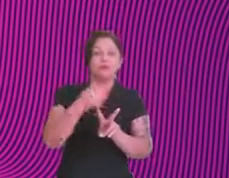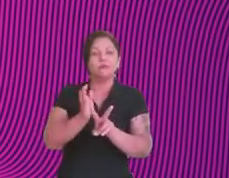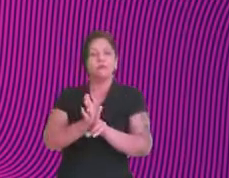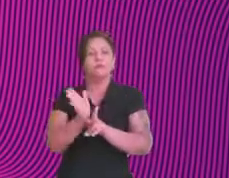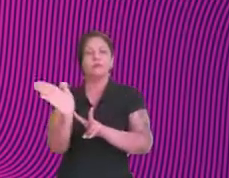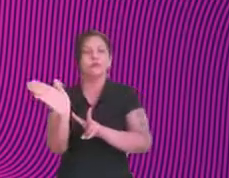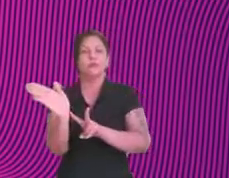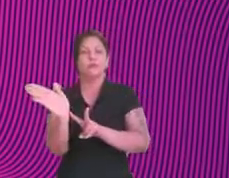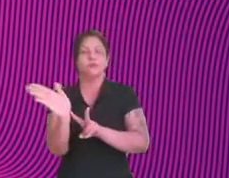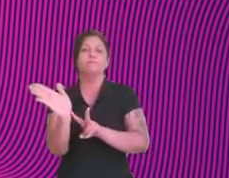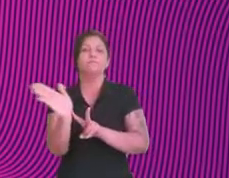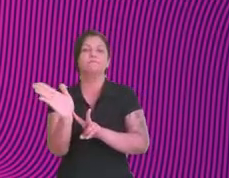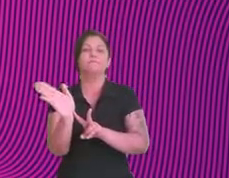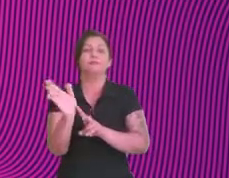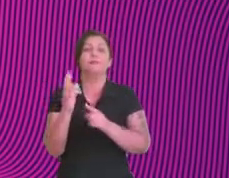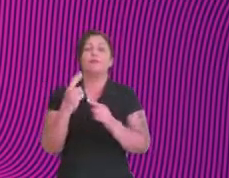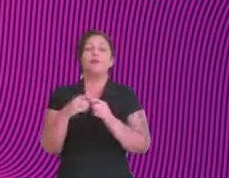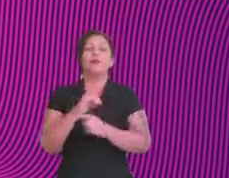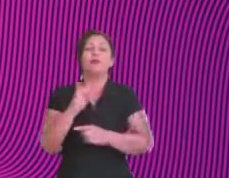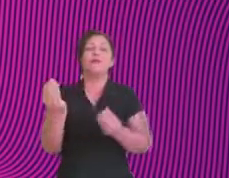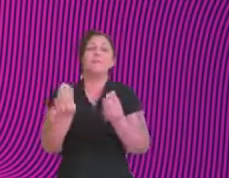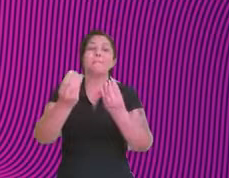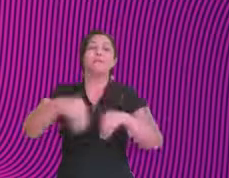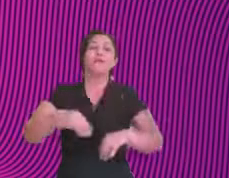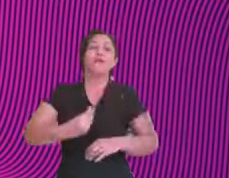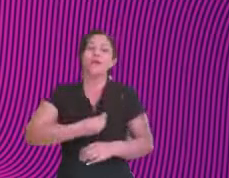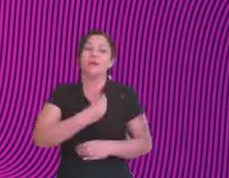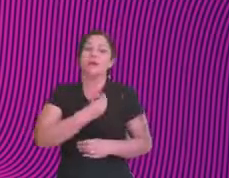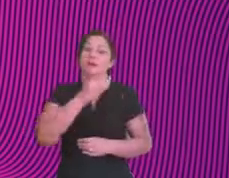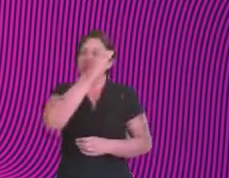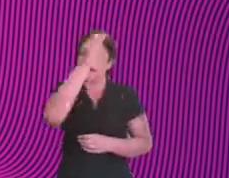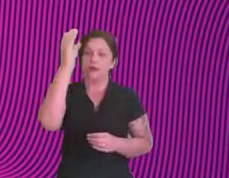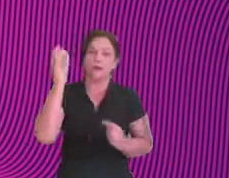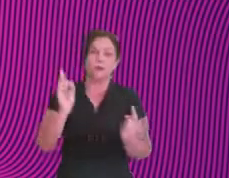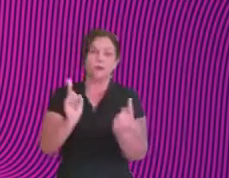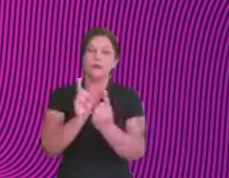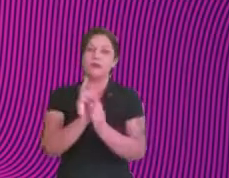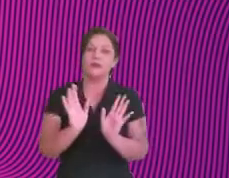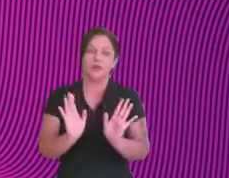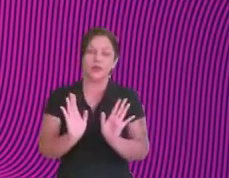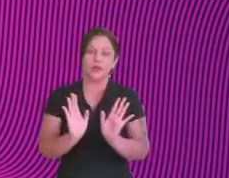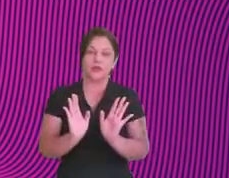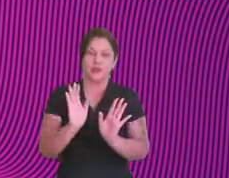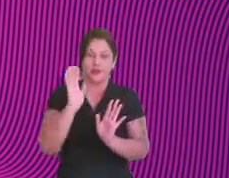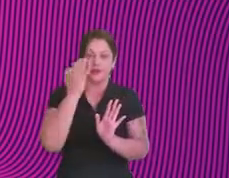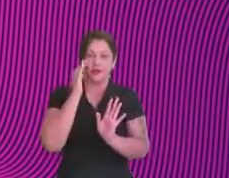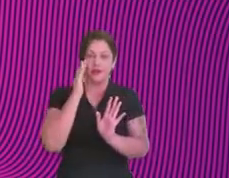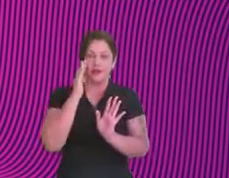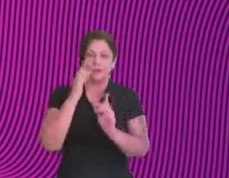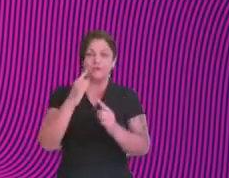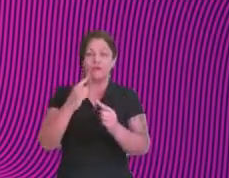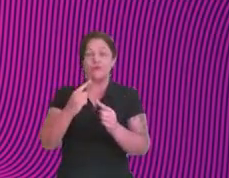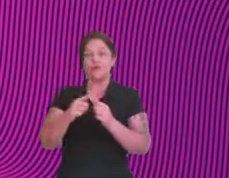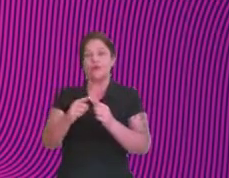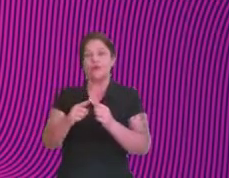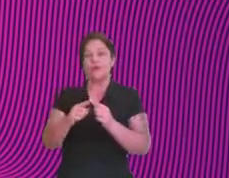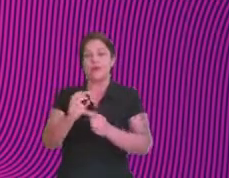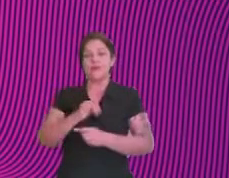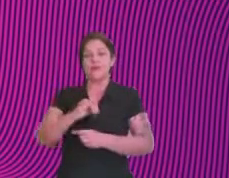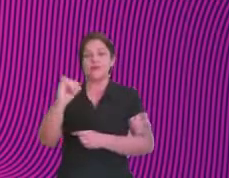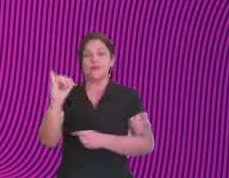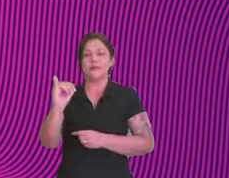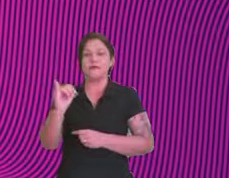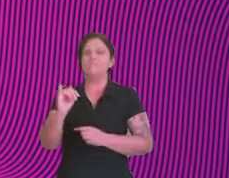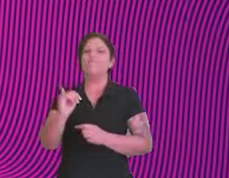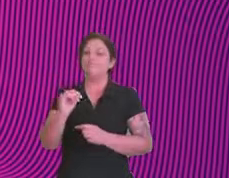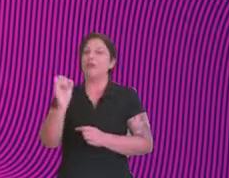feita. Paciente limítrofe, a gente encaminha realmente para neoadjuvância com carbotaxol. E as